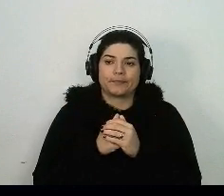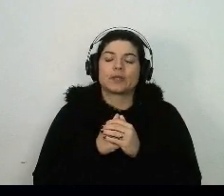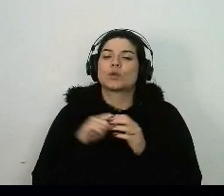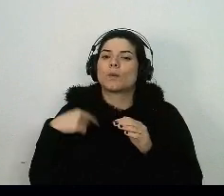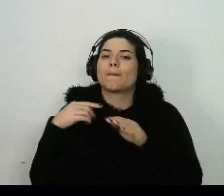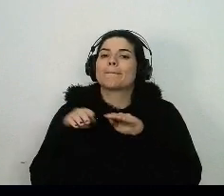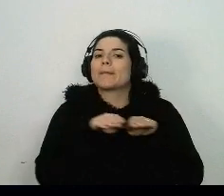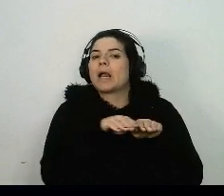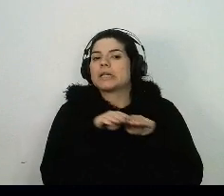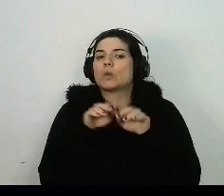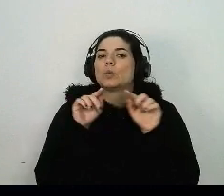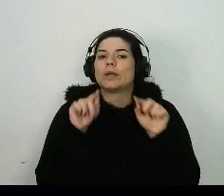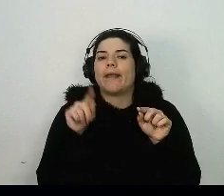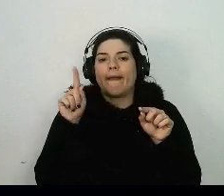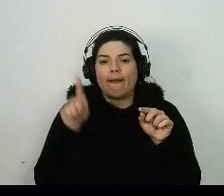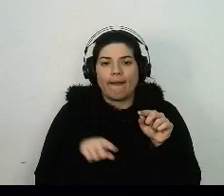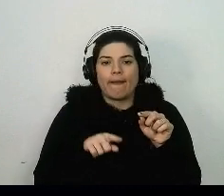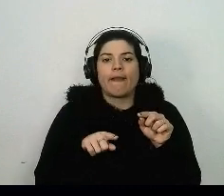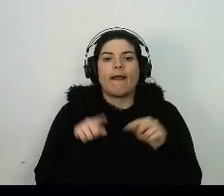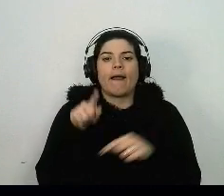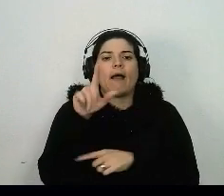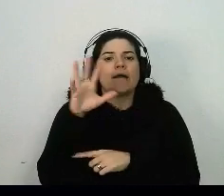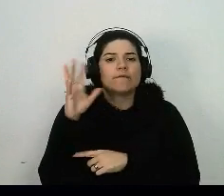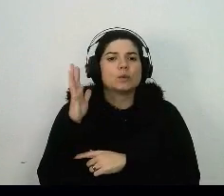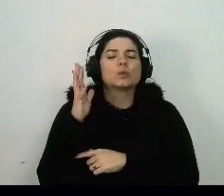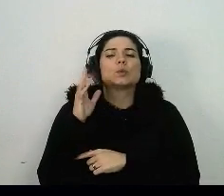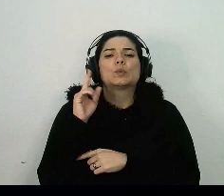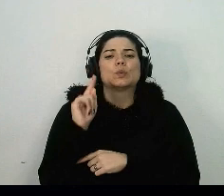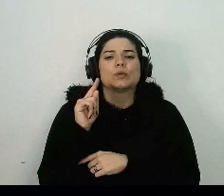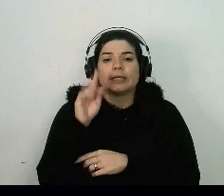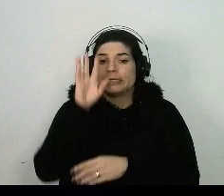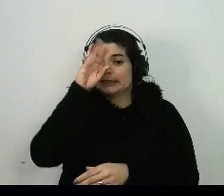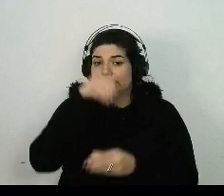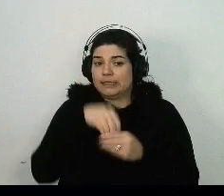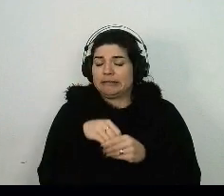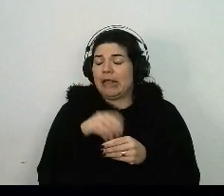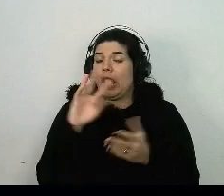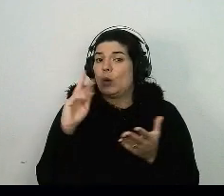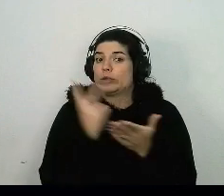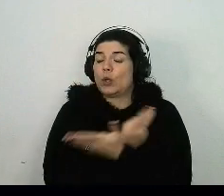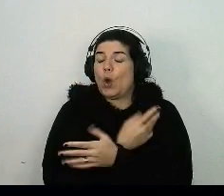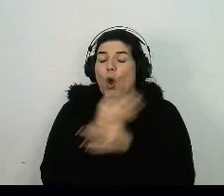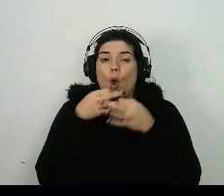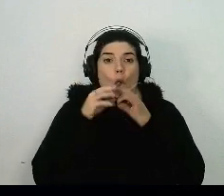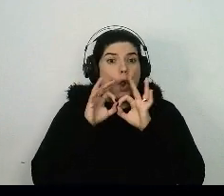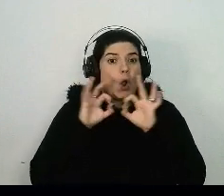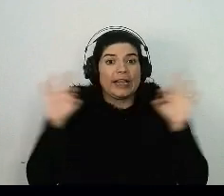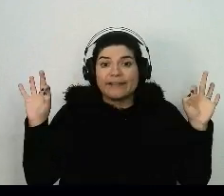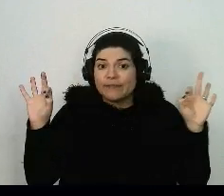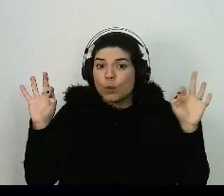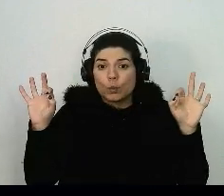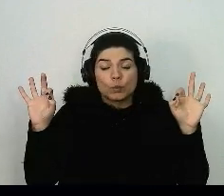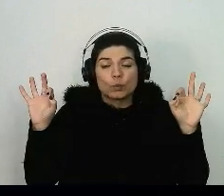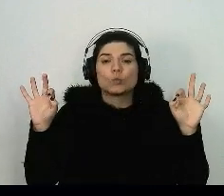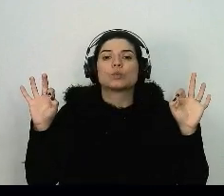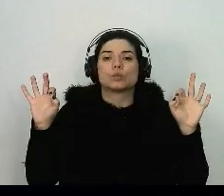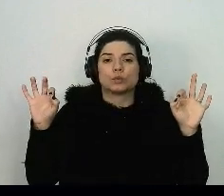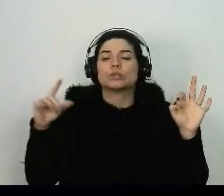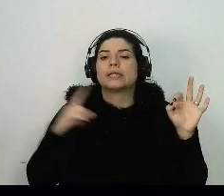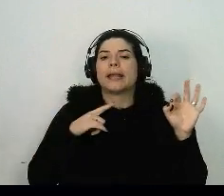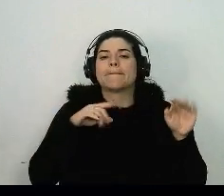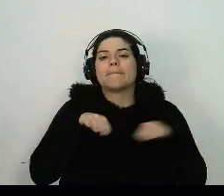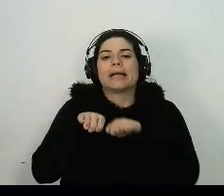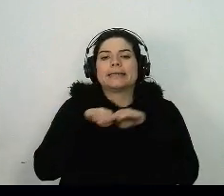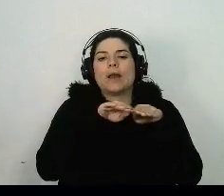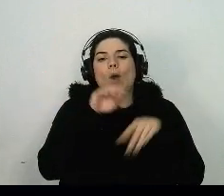bora pôr lá para dentro. O que aconteceu? O verdadeiro show de horror. Então, assim, nós usávamos o padrão de árvore, ou seja, aquele